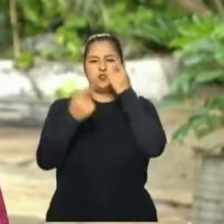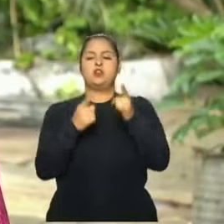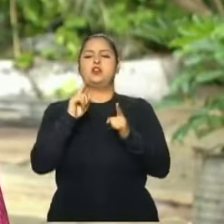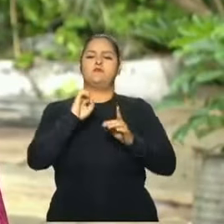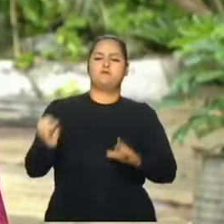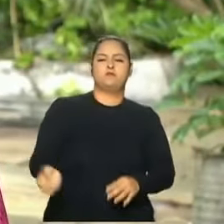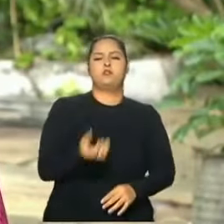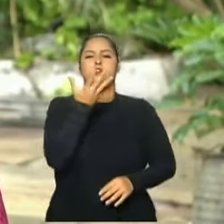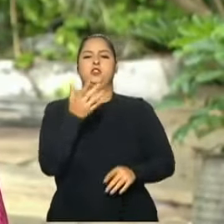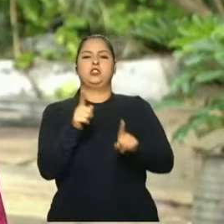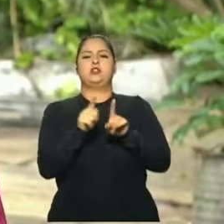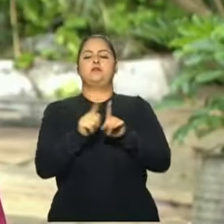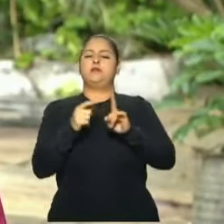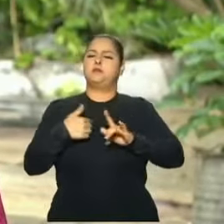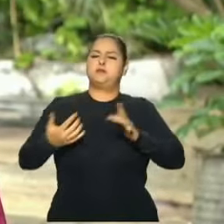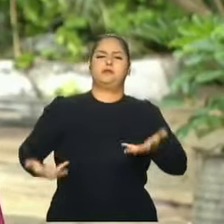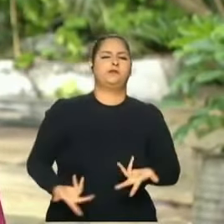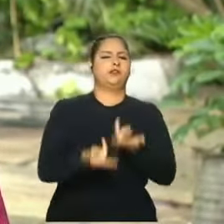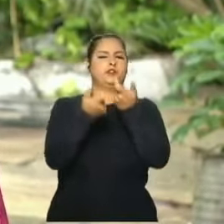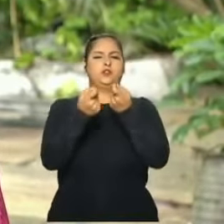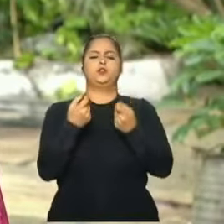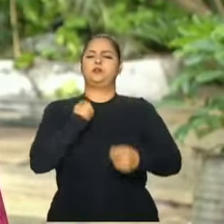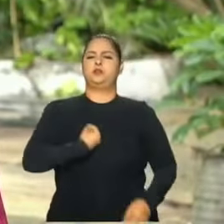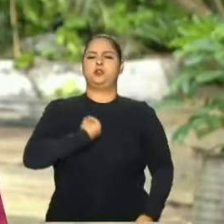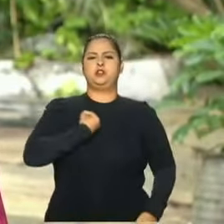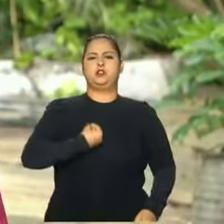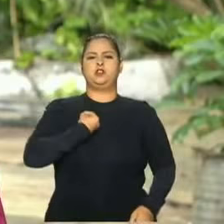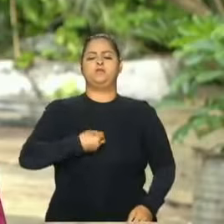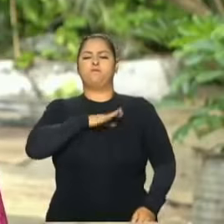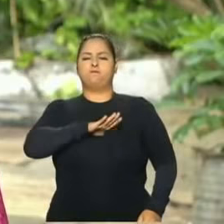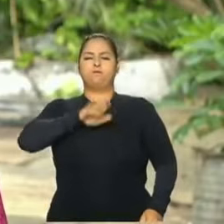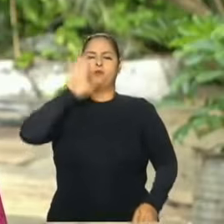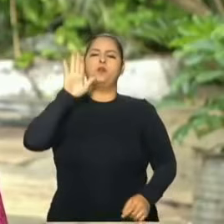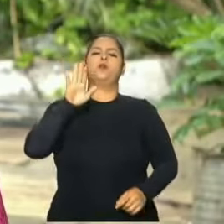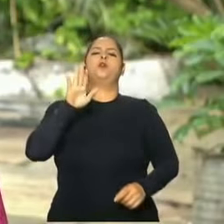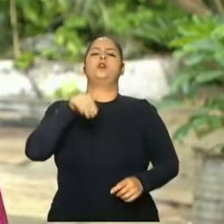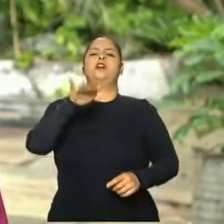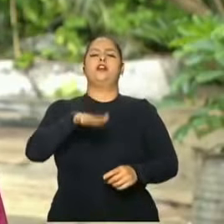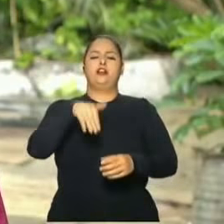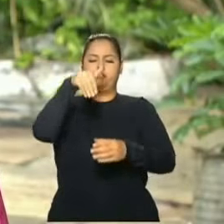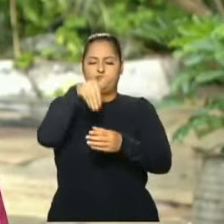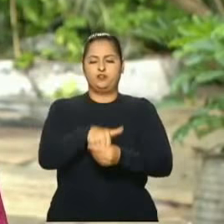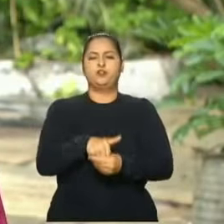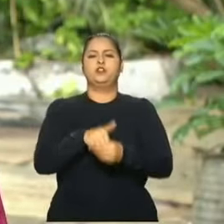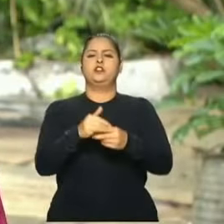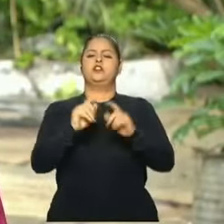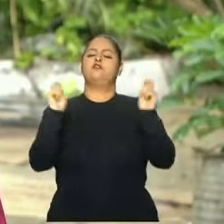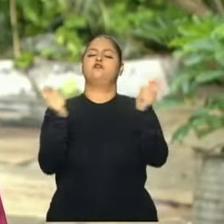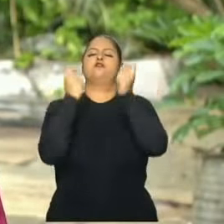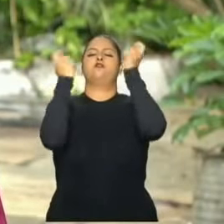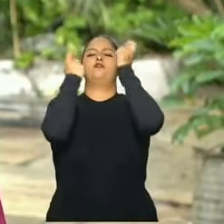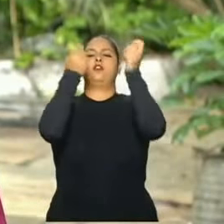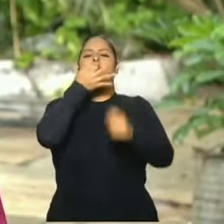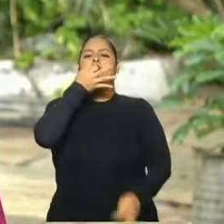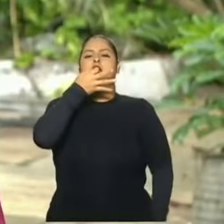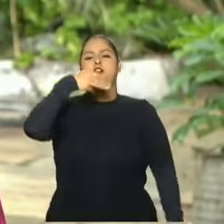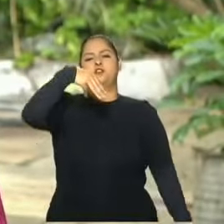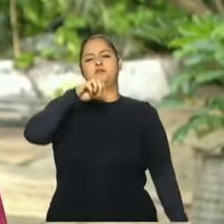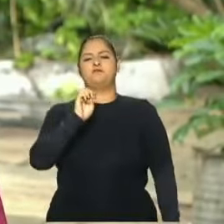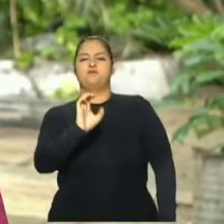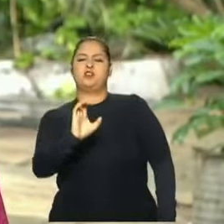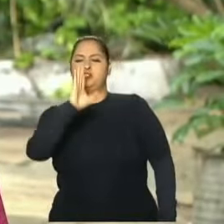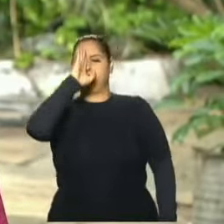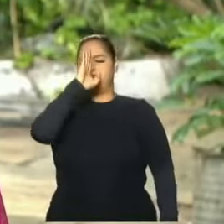grande honra fazer parte do júri do Festival da Rádio MEC, especialmente na música